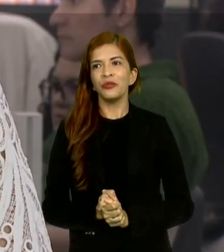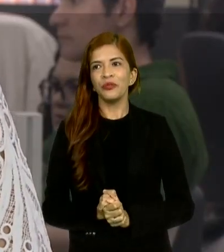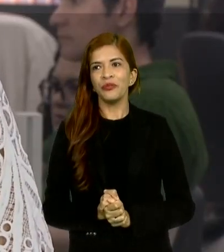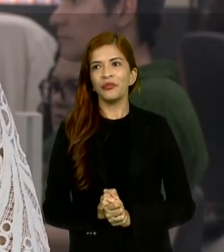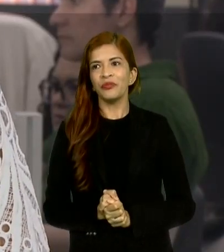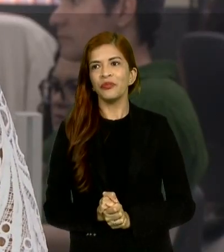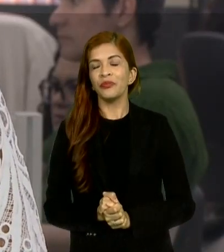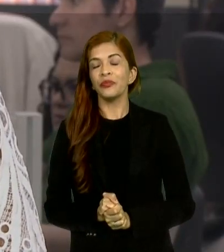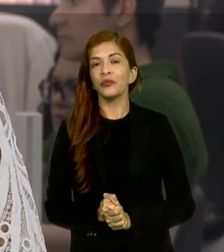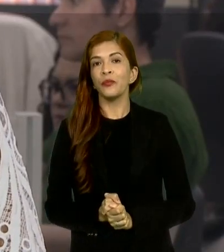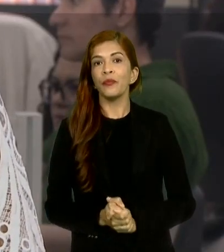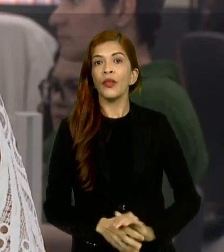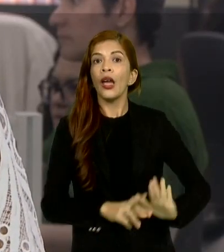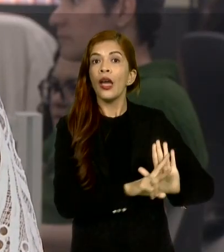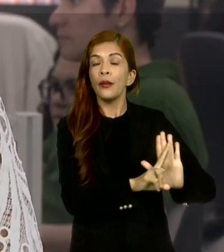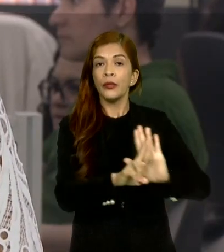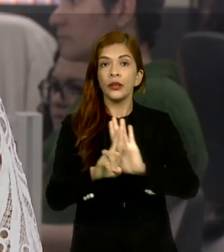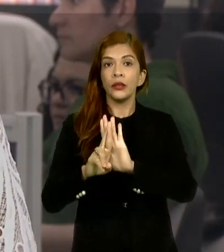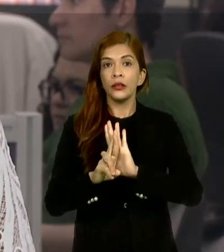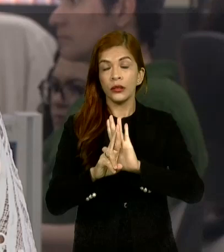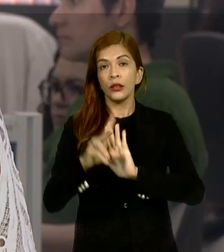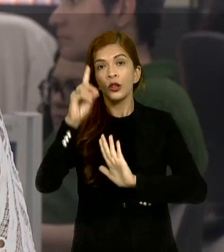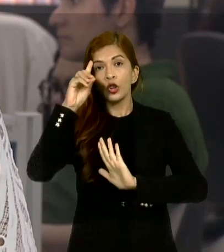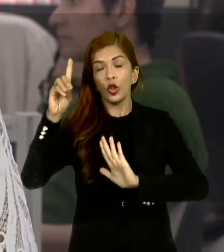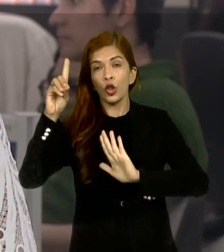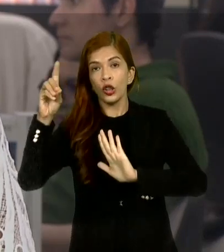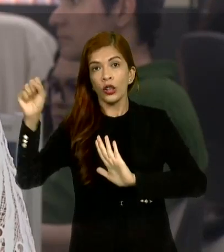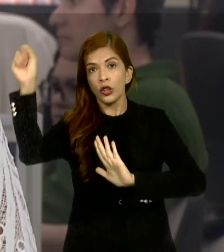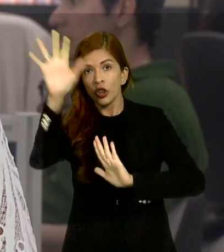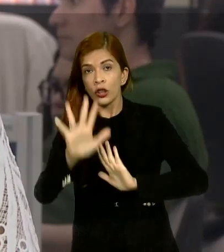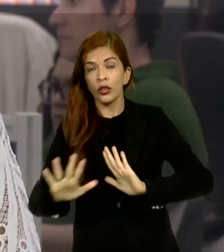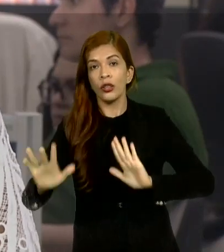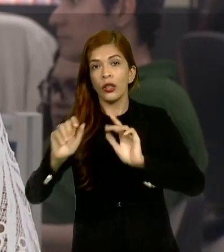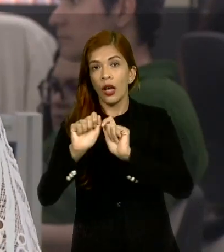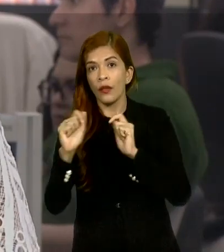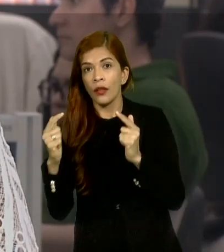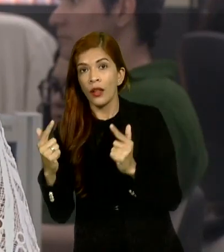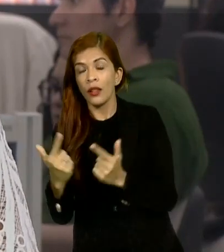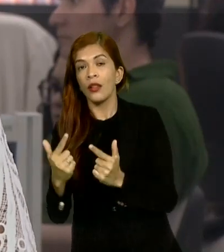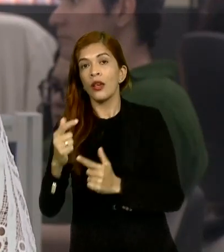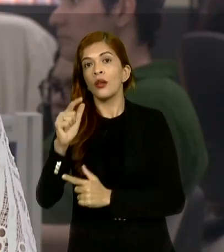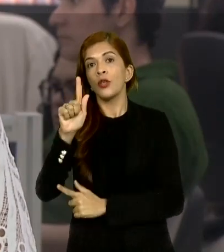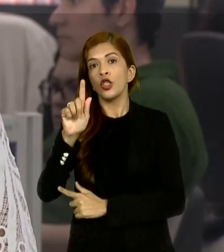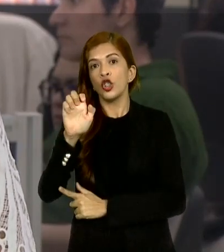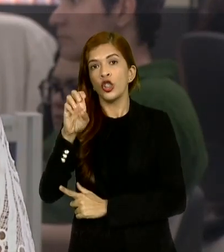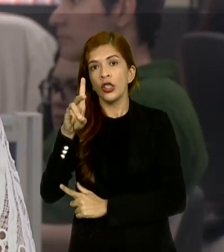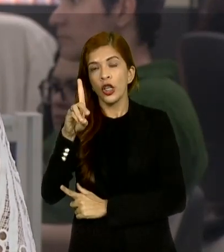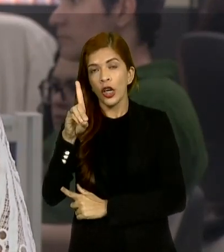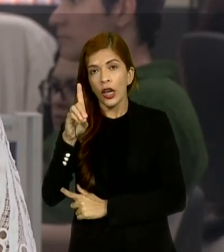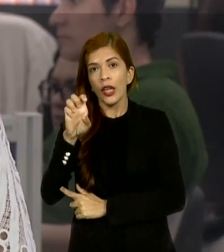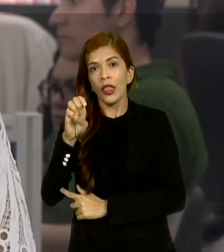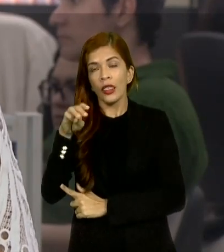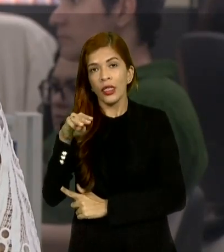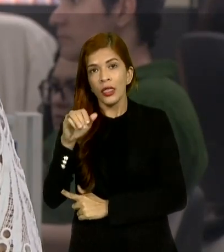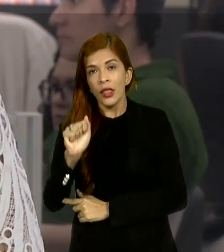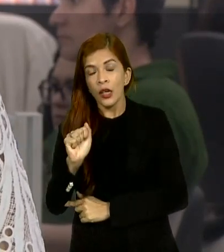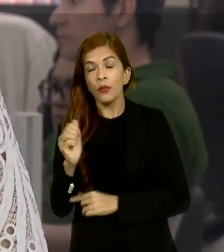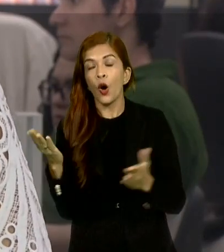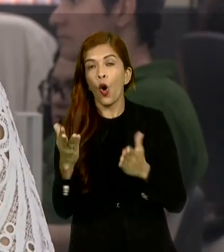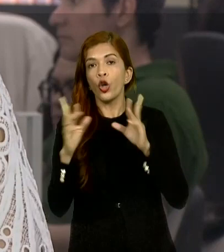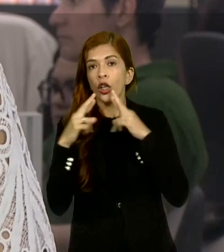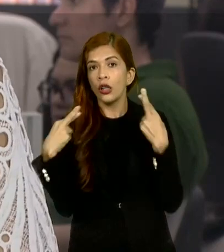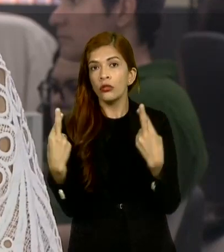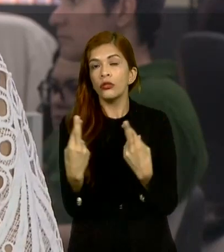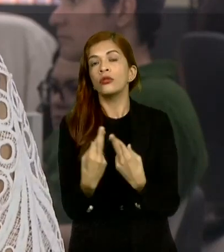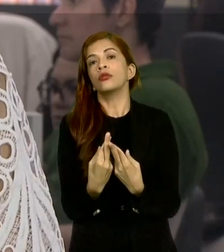E representantes da Diretoria-Geral da Alema, GEDEMA, Gabinete Militar, se reuniram com as pessoas que vão comercializar os